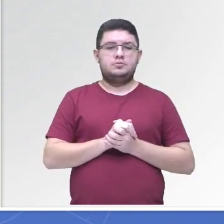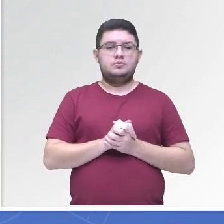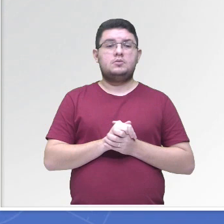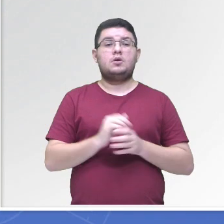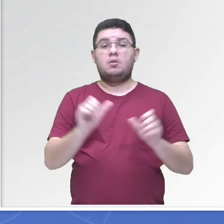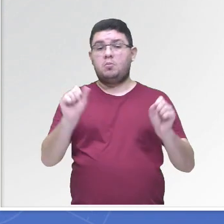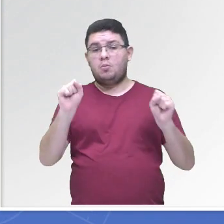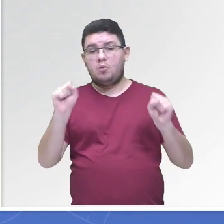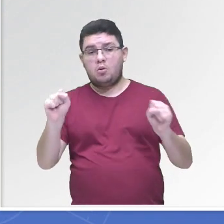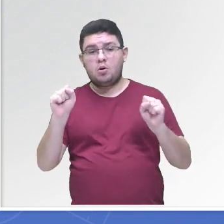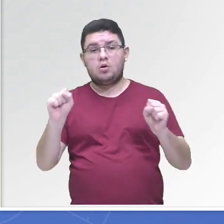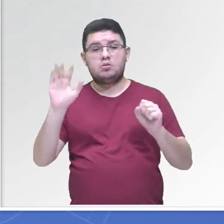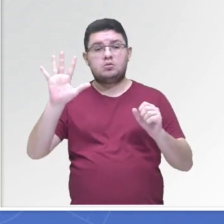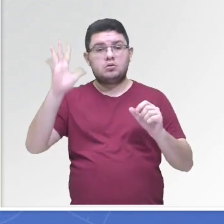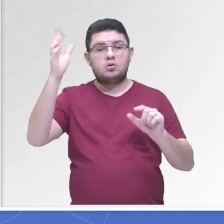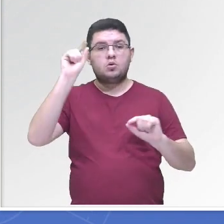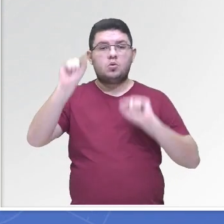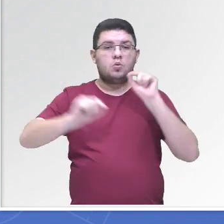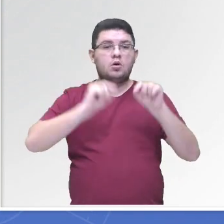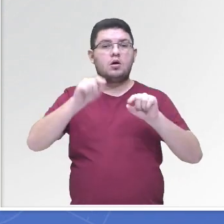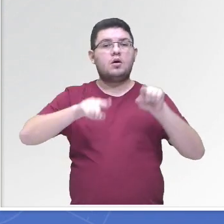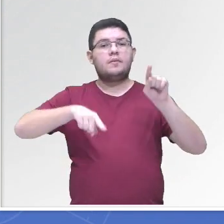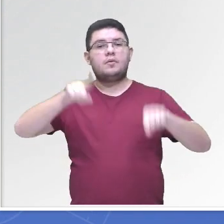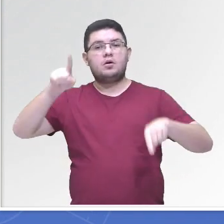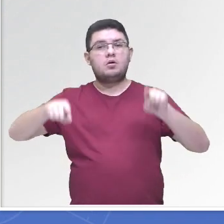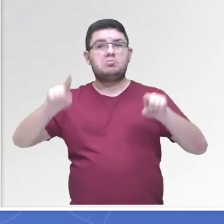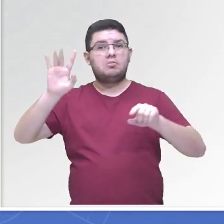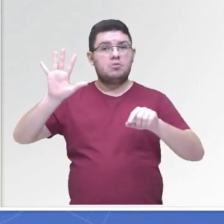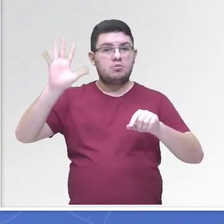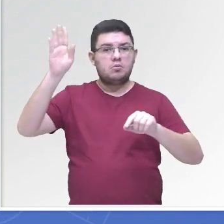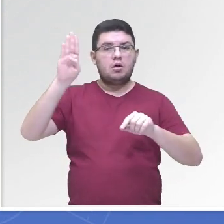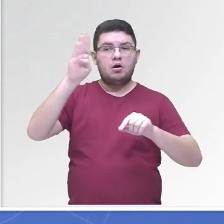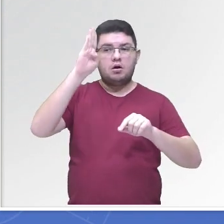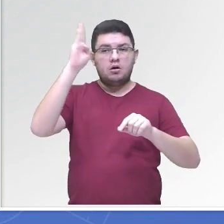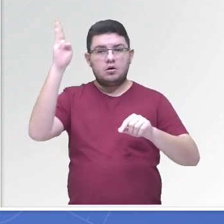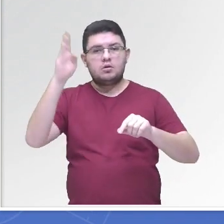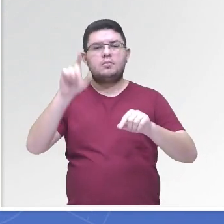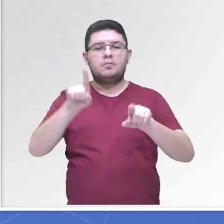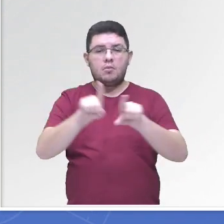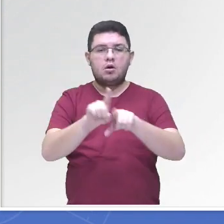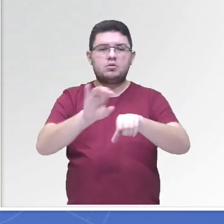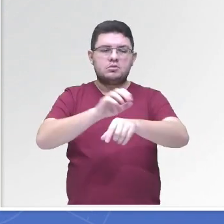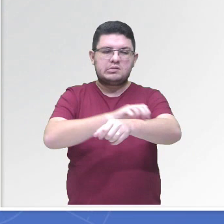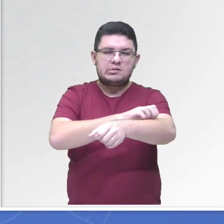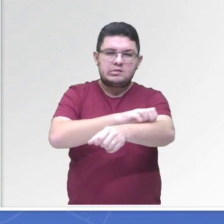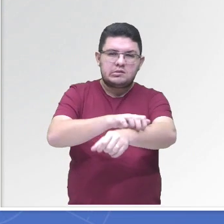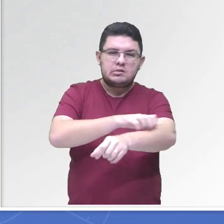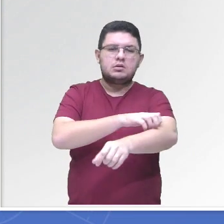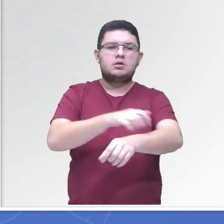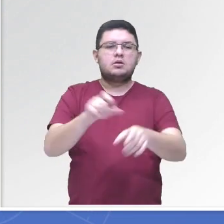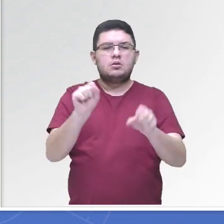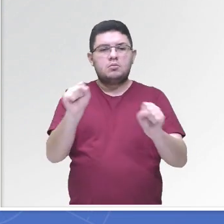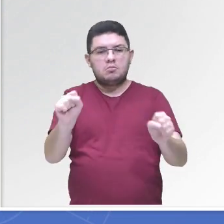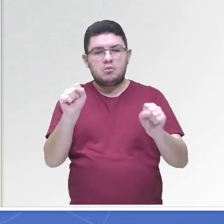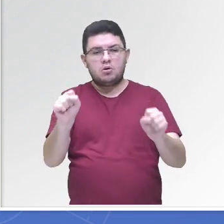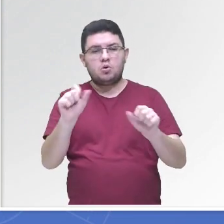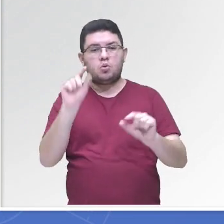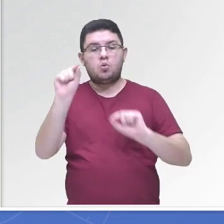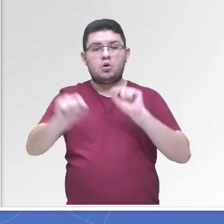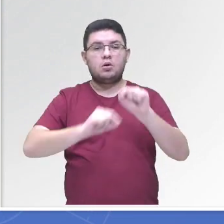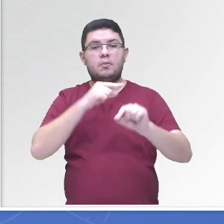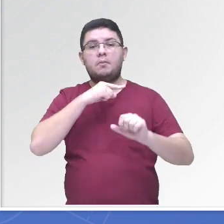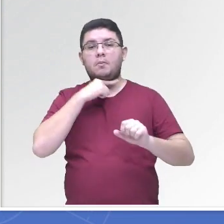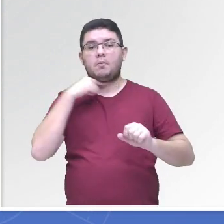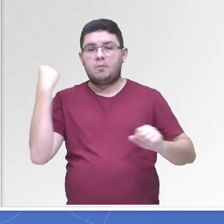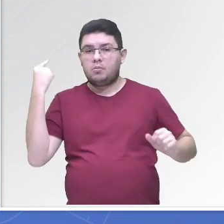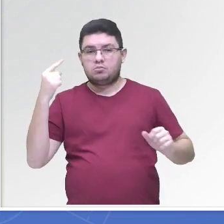automedicação pode causar a variação do efeito do remédio. Ela pode te causar alergias e ela também pode te levar à